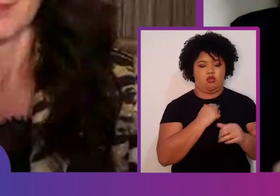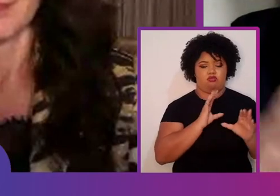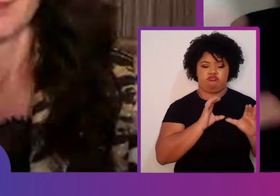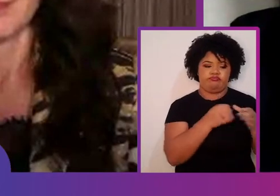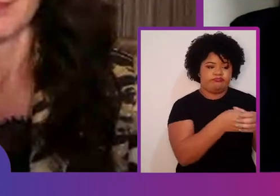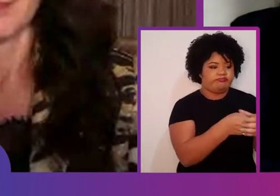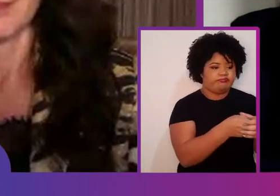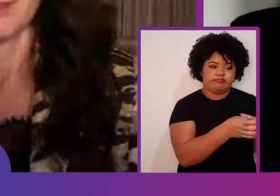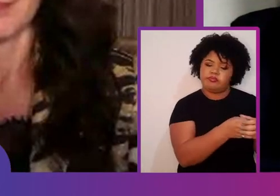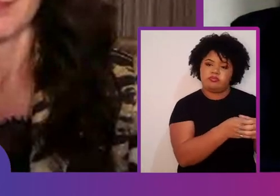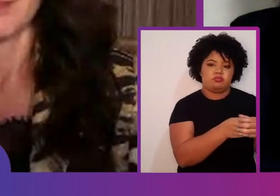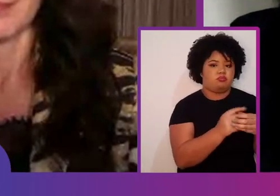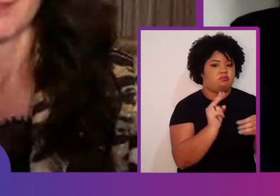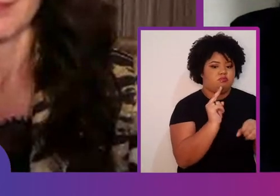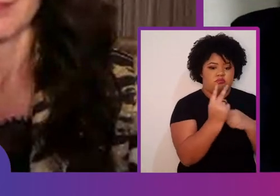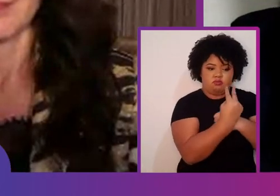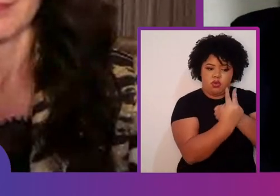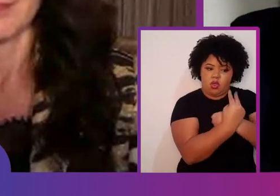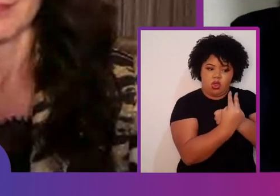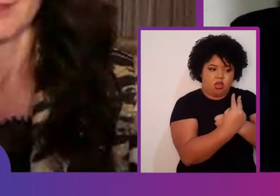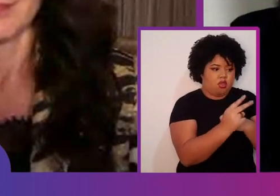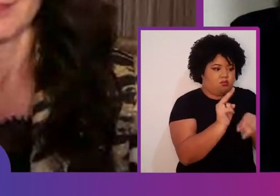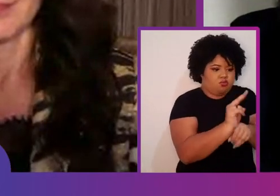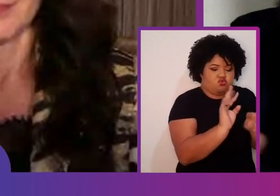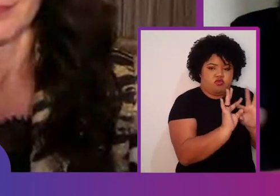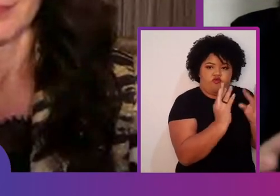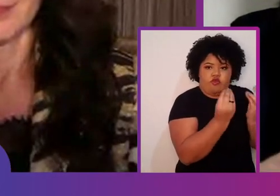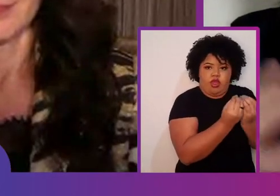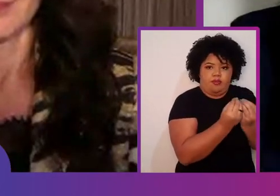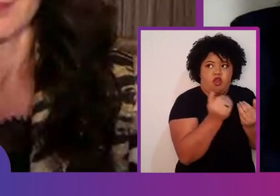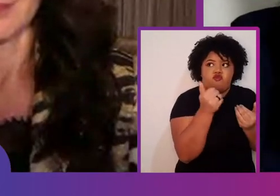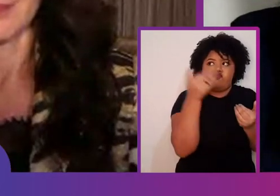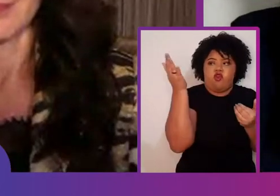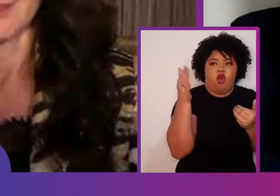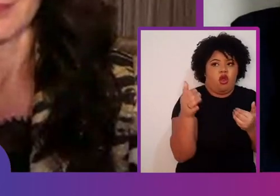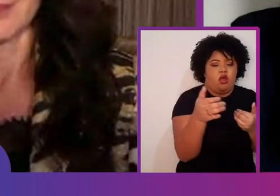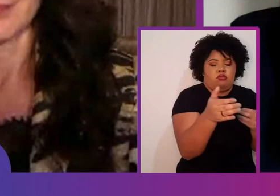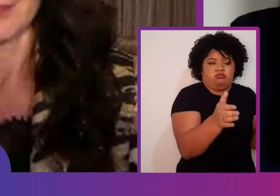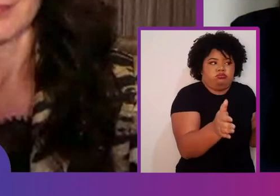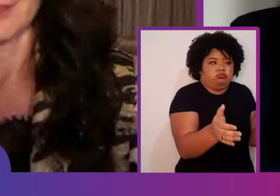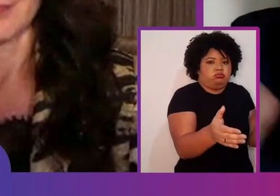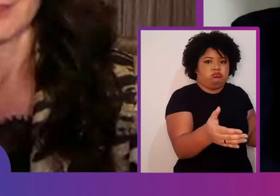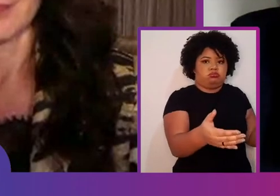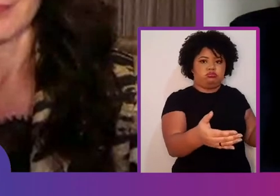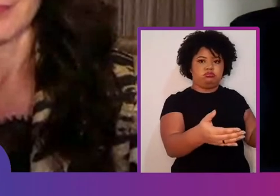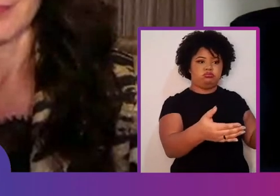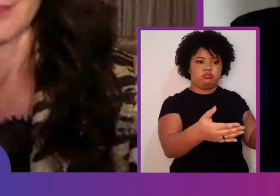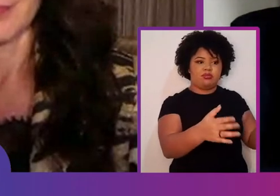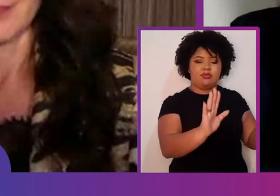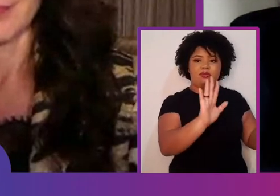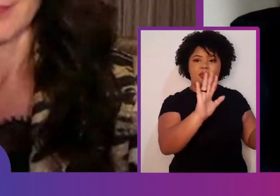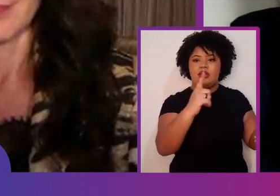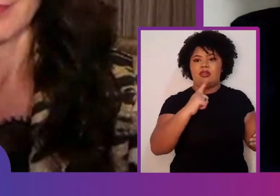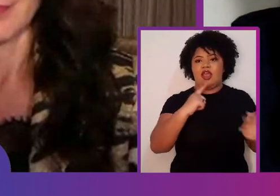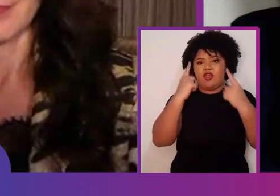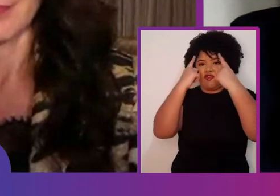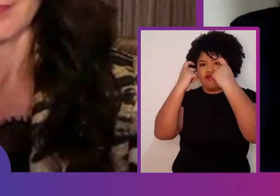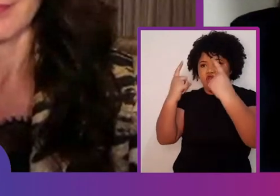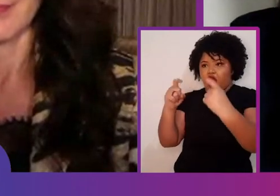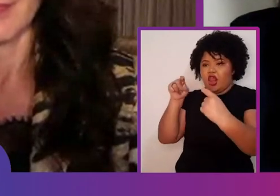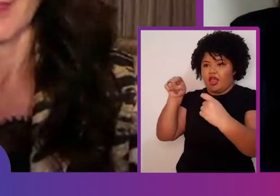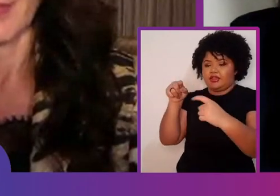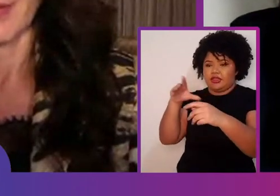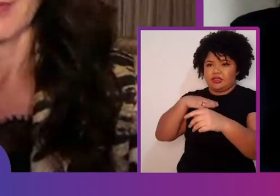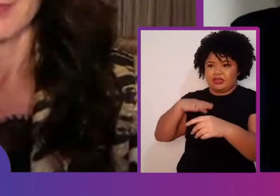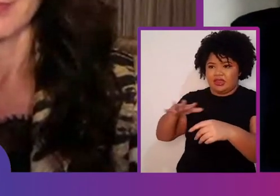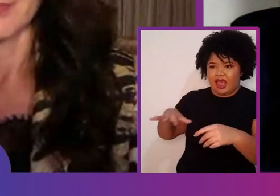tentar me proteger de toda esta balbúrdia que está fora, né? Então, existe violência na cidade. Ok, construo muros e fico